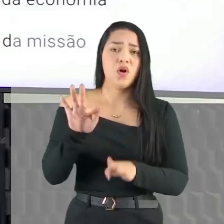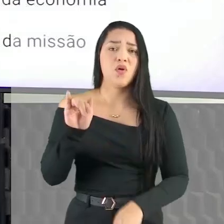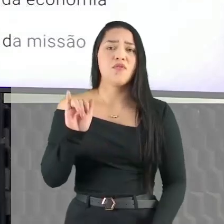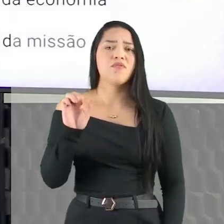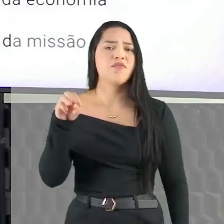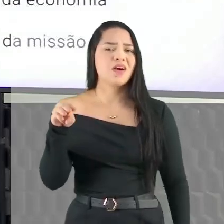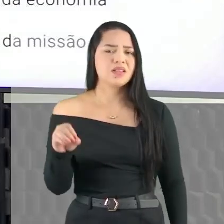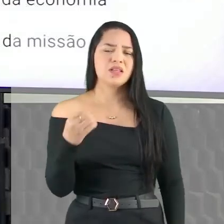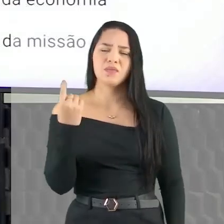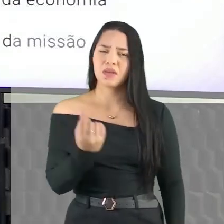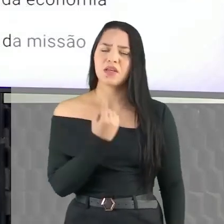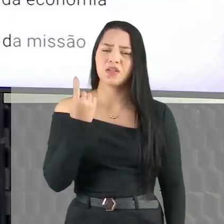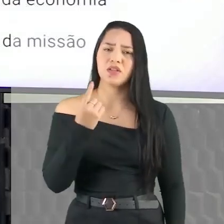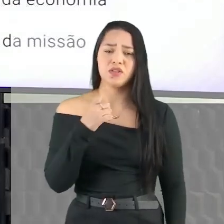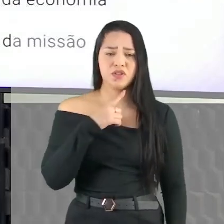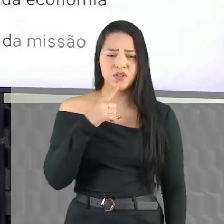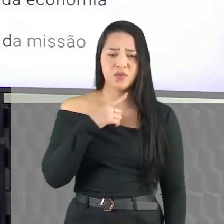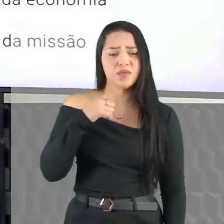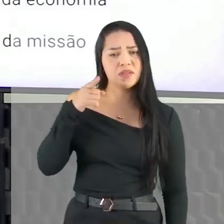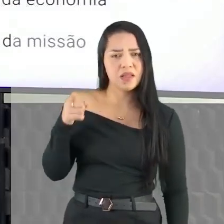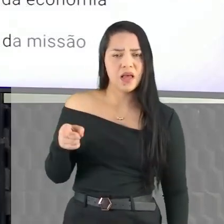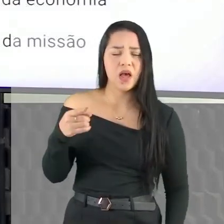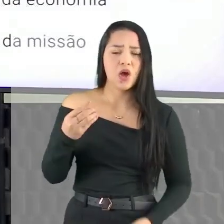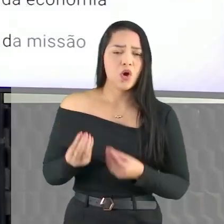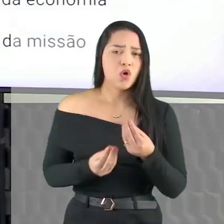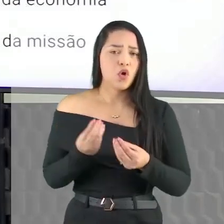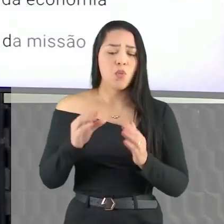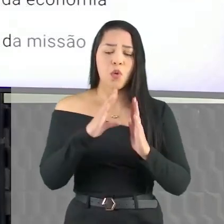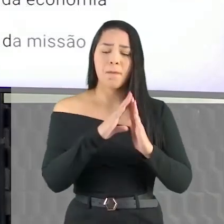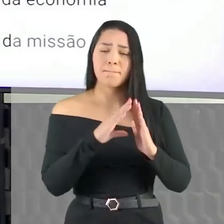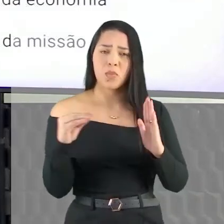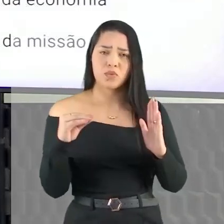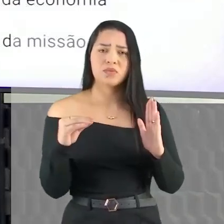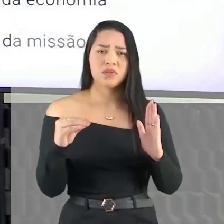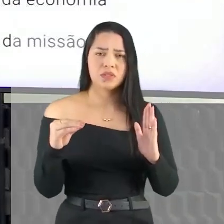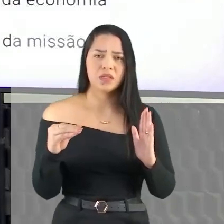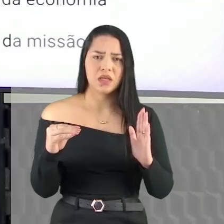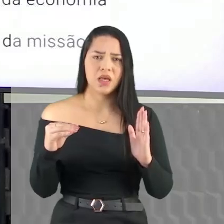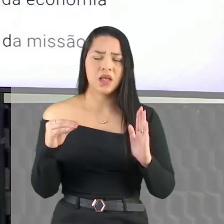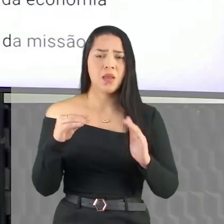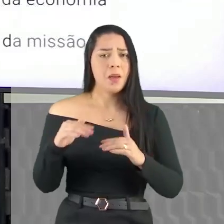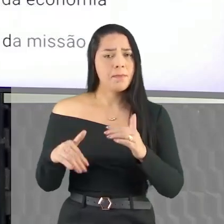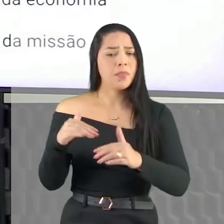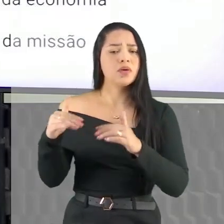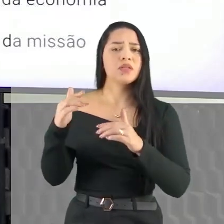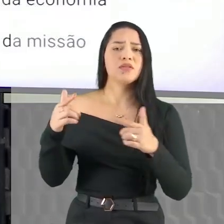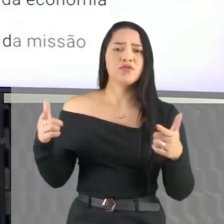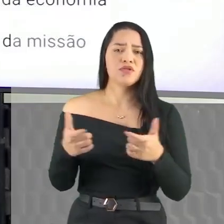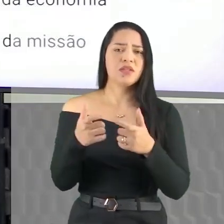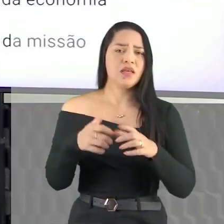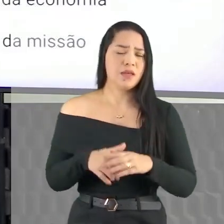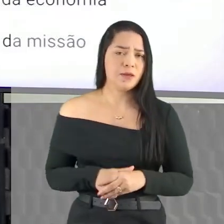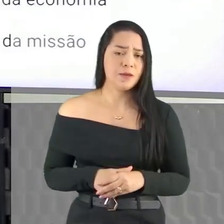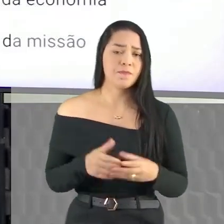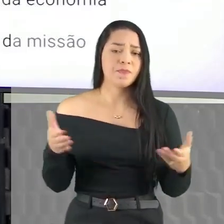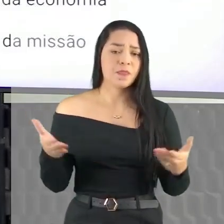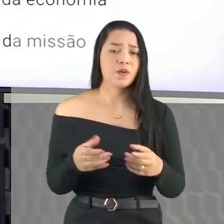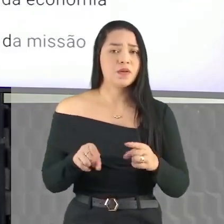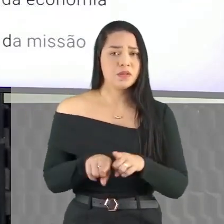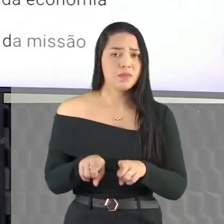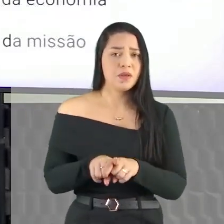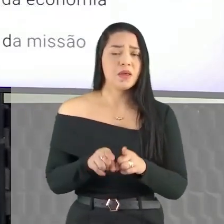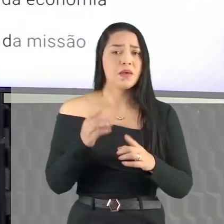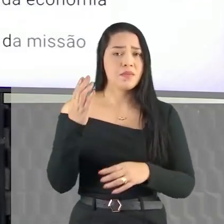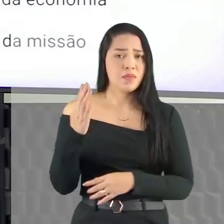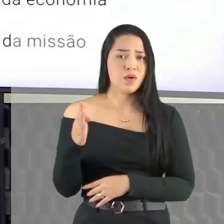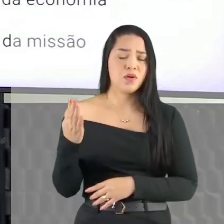fascismo é o que nós tínhamos ali enquanto modelo, né, daquele processo de guerra, e a adoção de determinismo